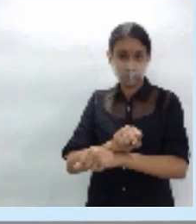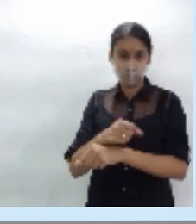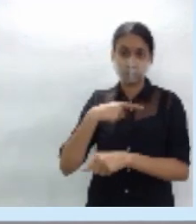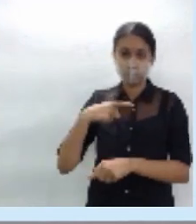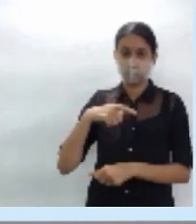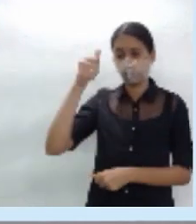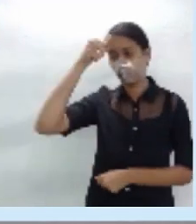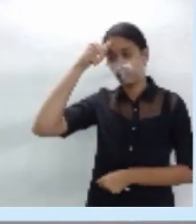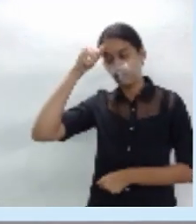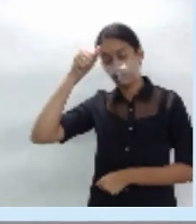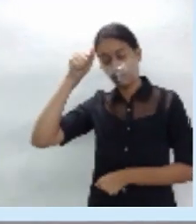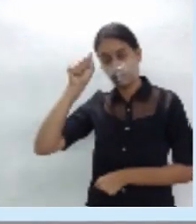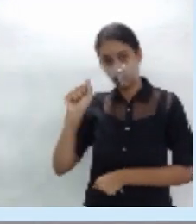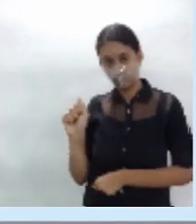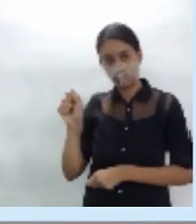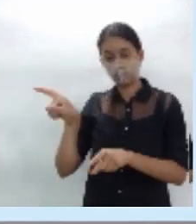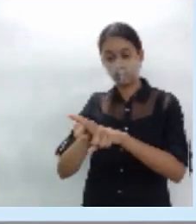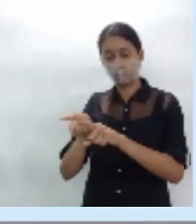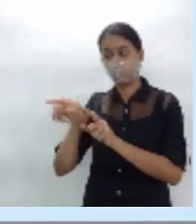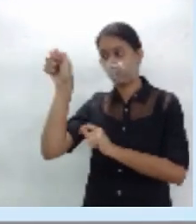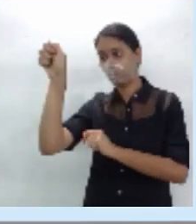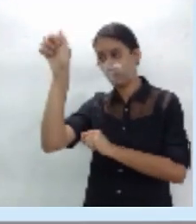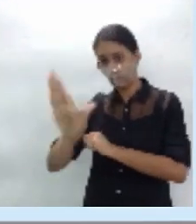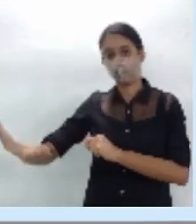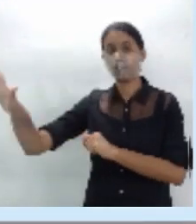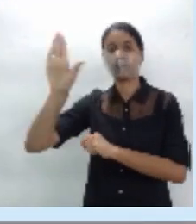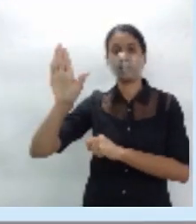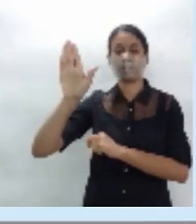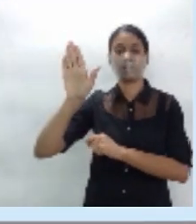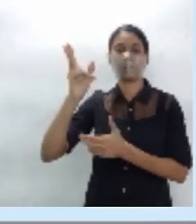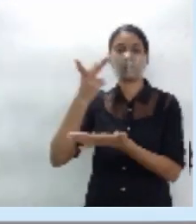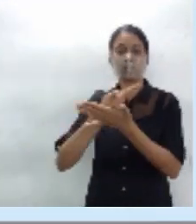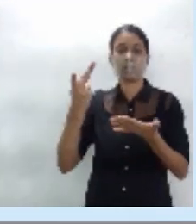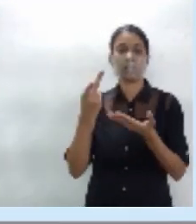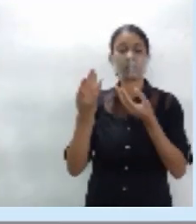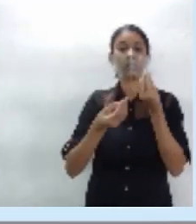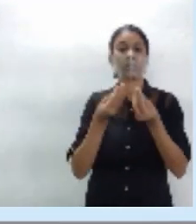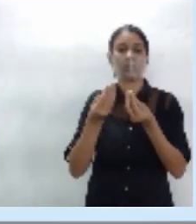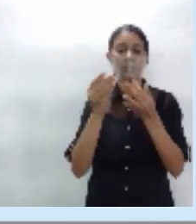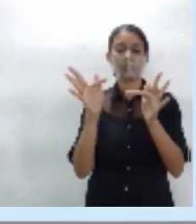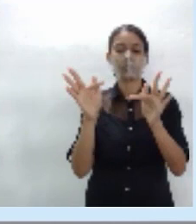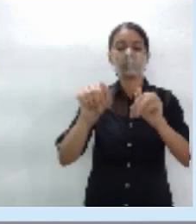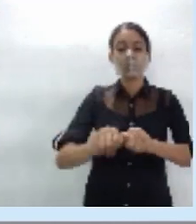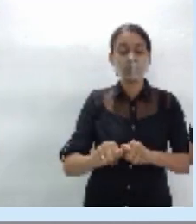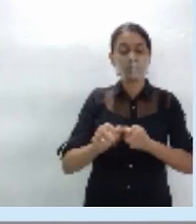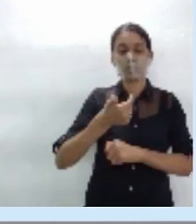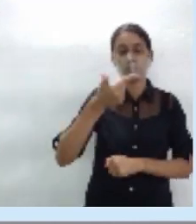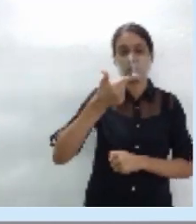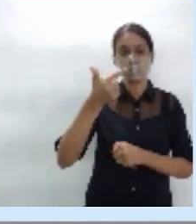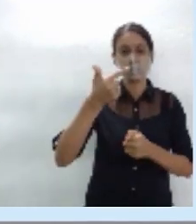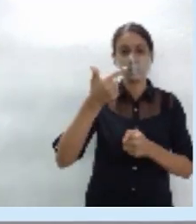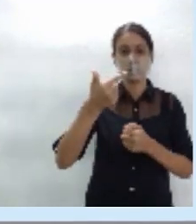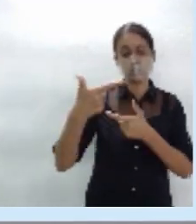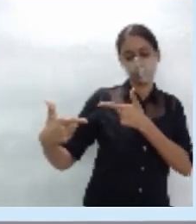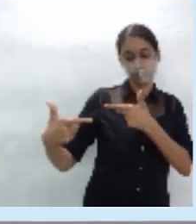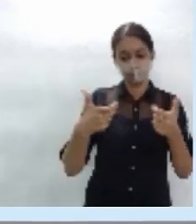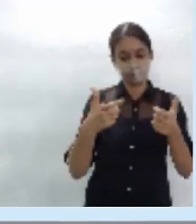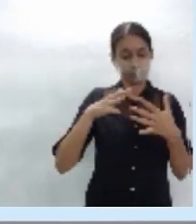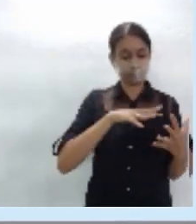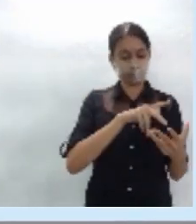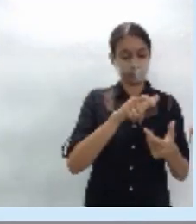asiático e africano ocorreram através do fim da Segunda Guerra Mundial. Por quê?